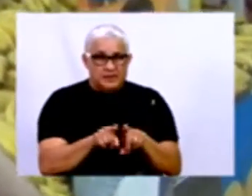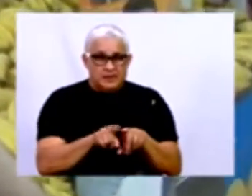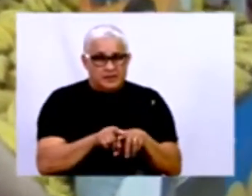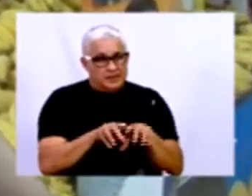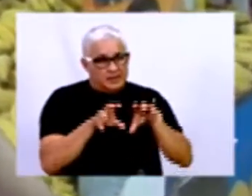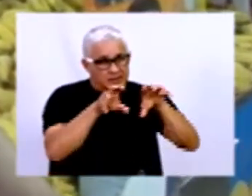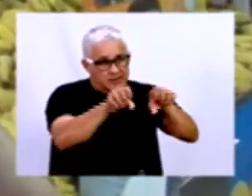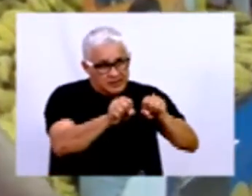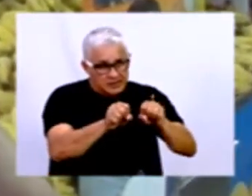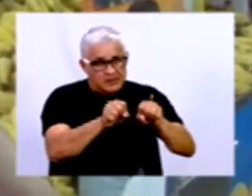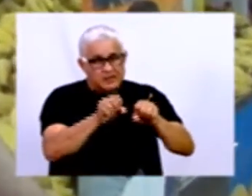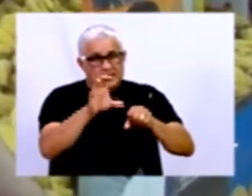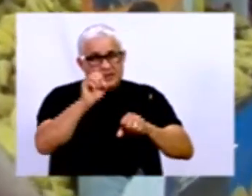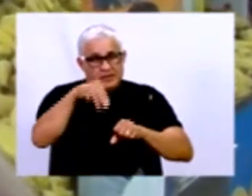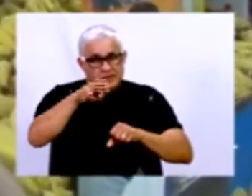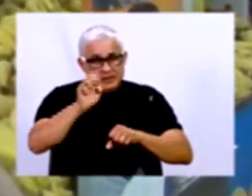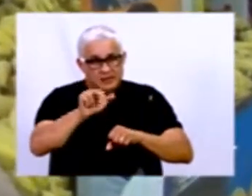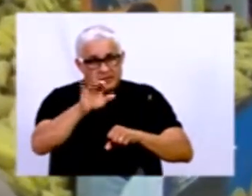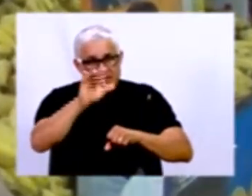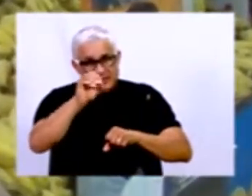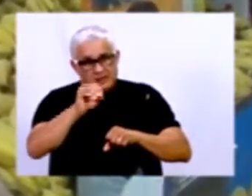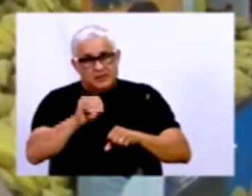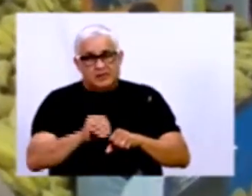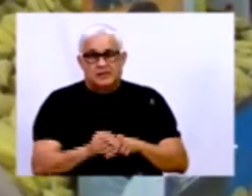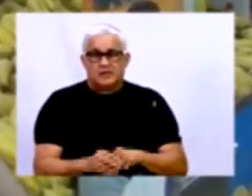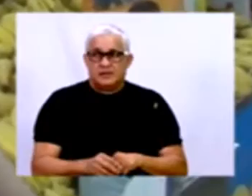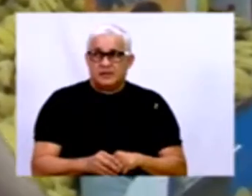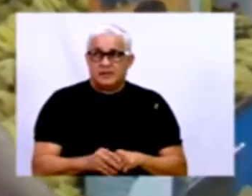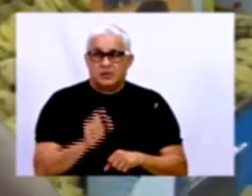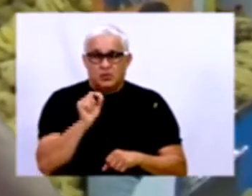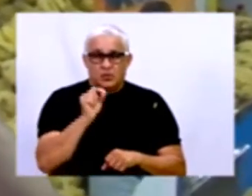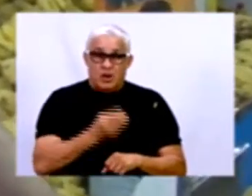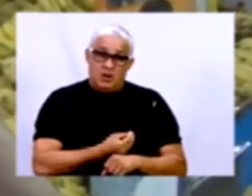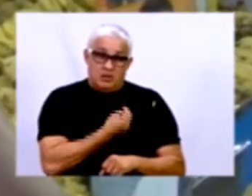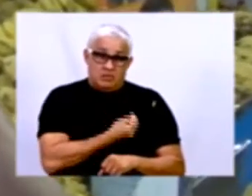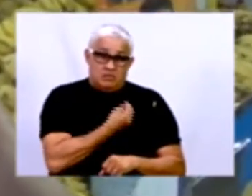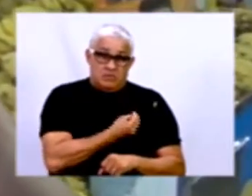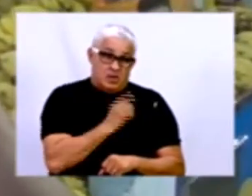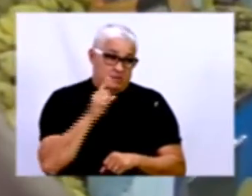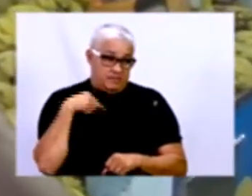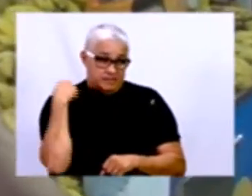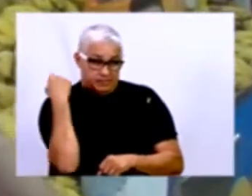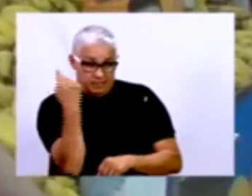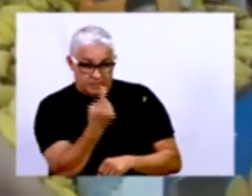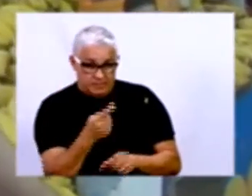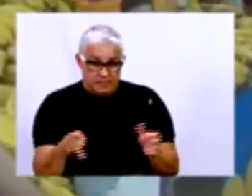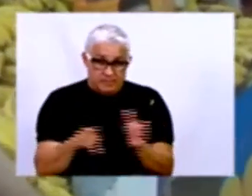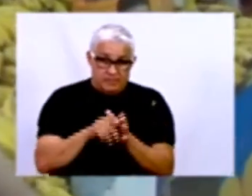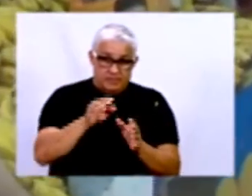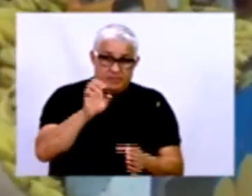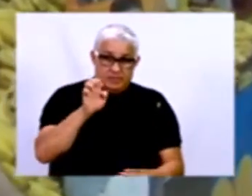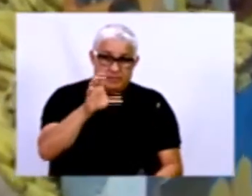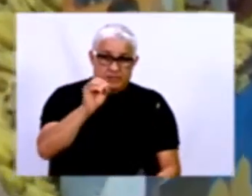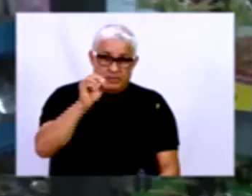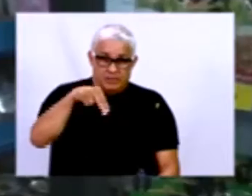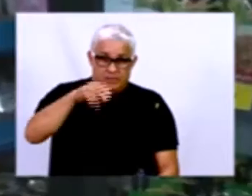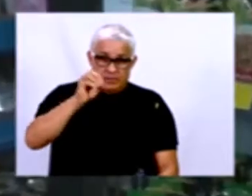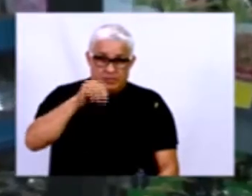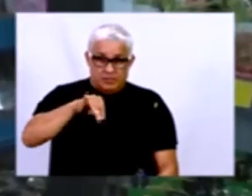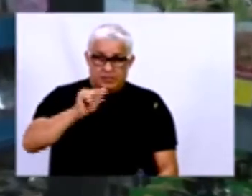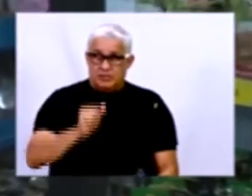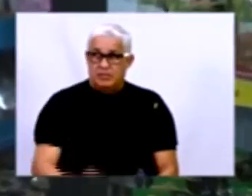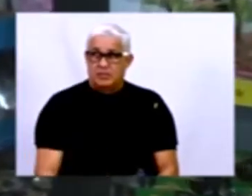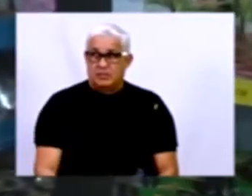aquisição, comércio, né? Basicamente a vida da gente gira em torno da economia, de uma certa forma.